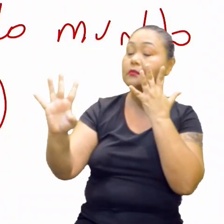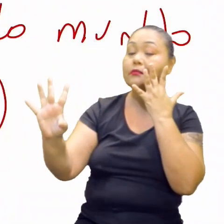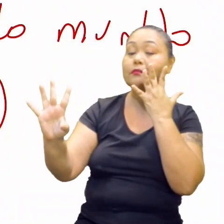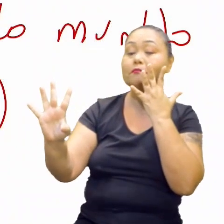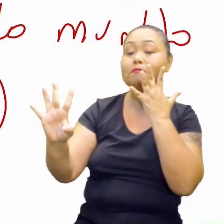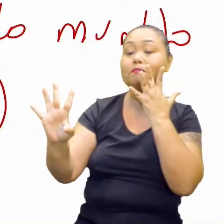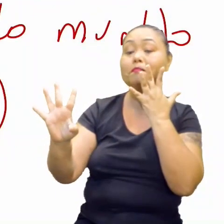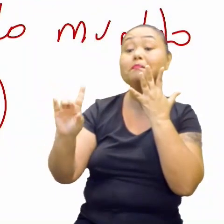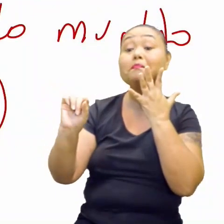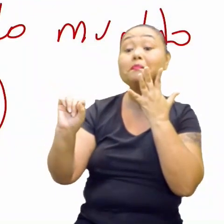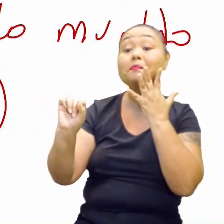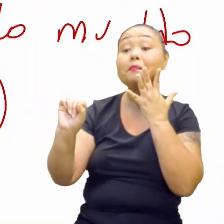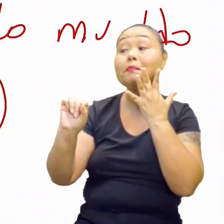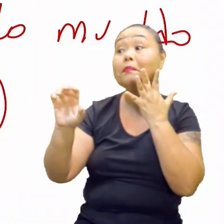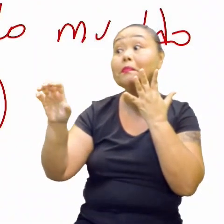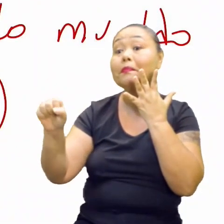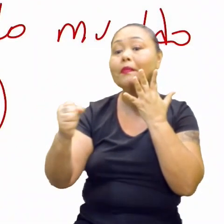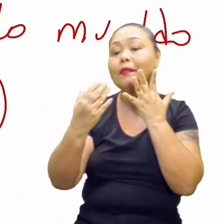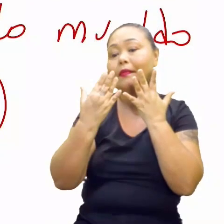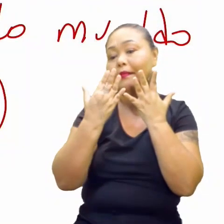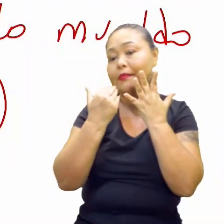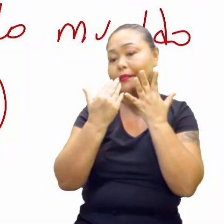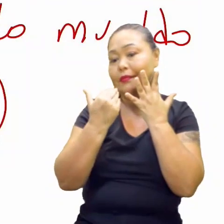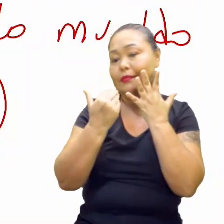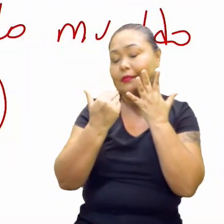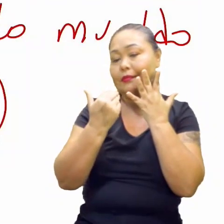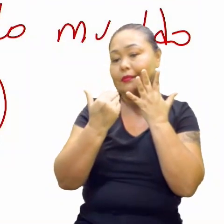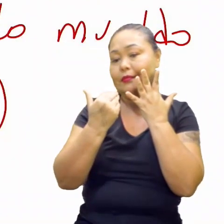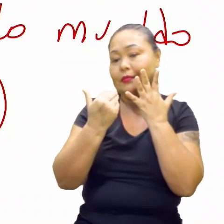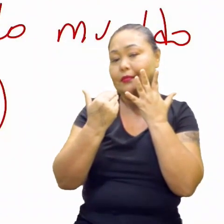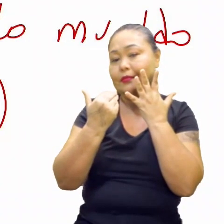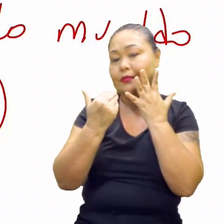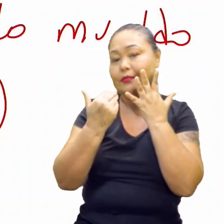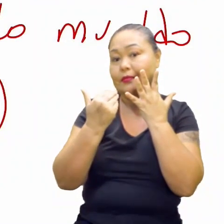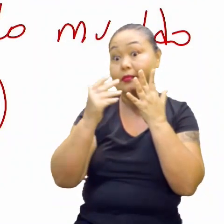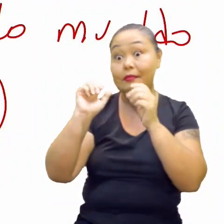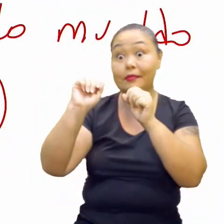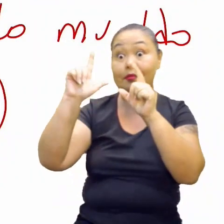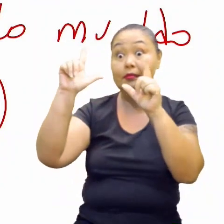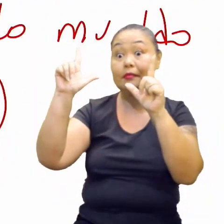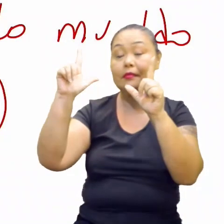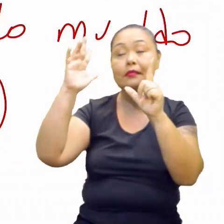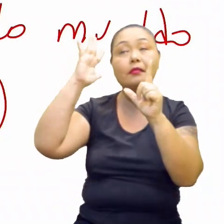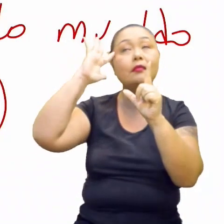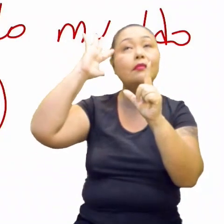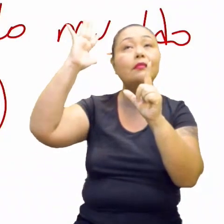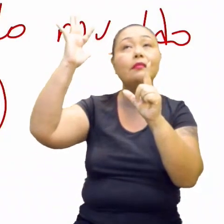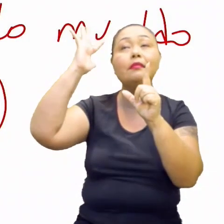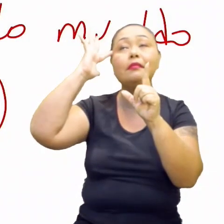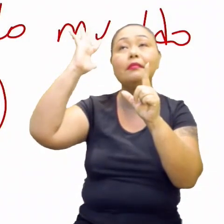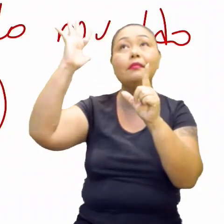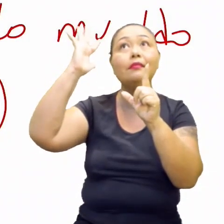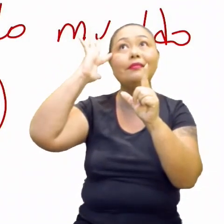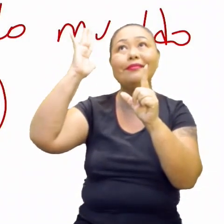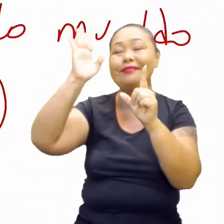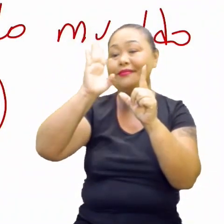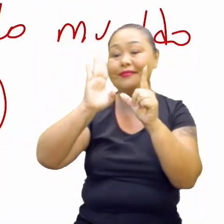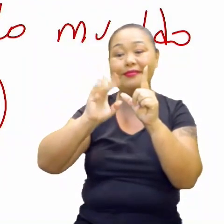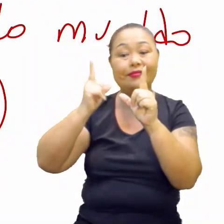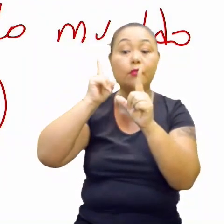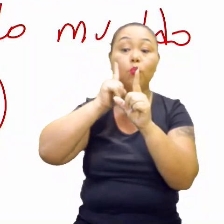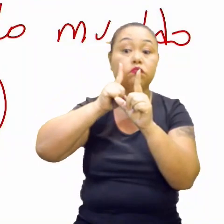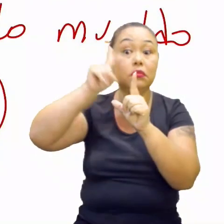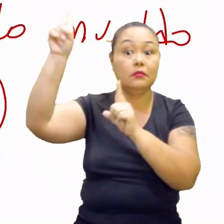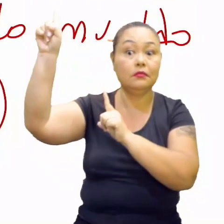Na imagem do outdoor, eu tenho o sonho de consumo do americano,